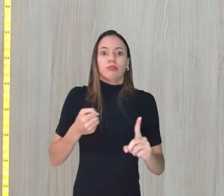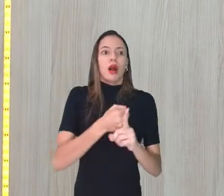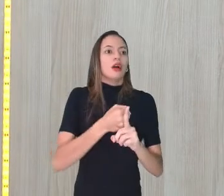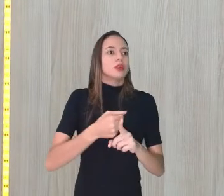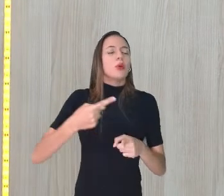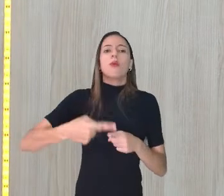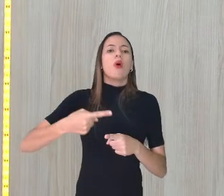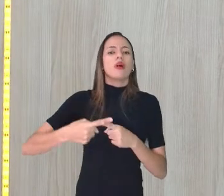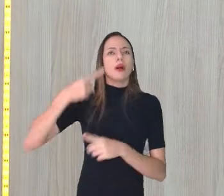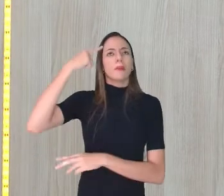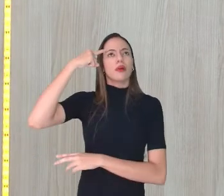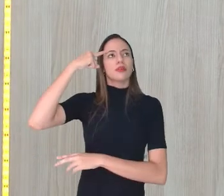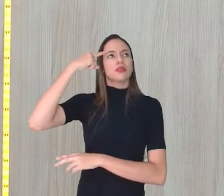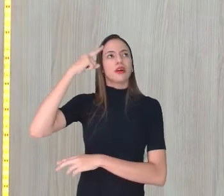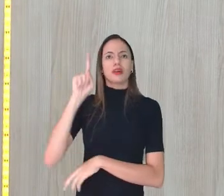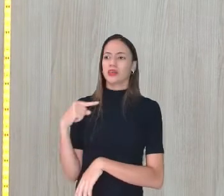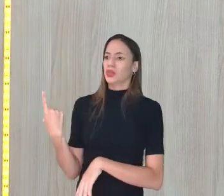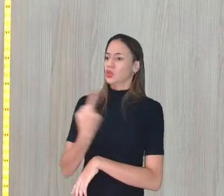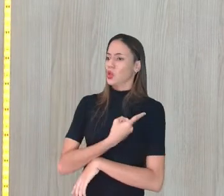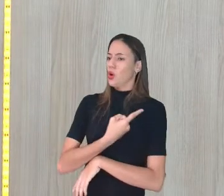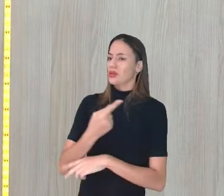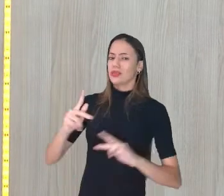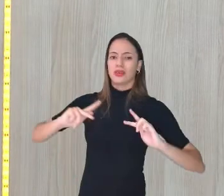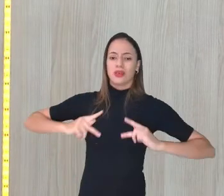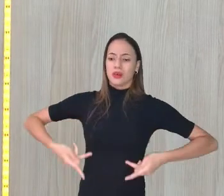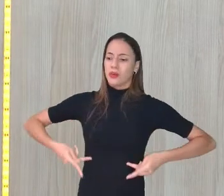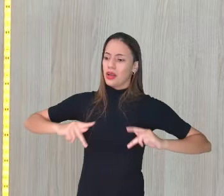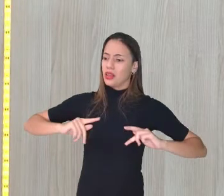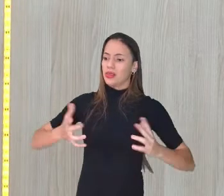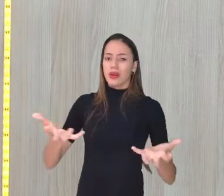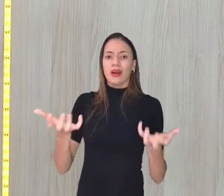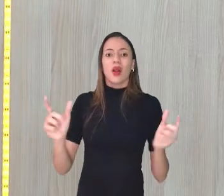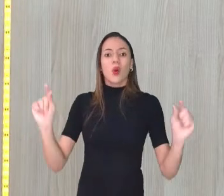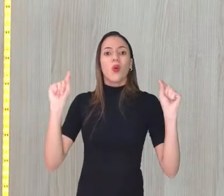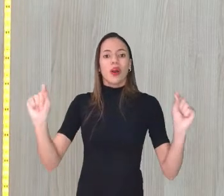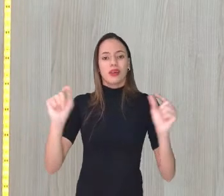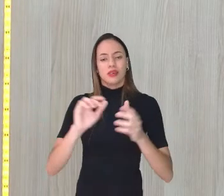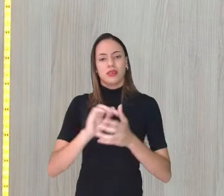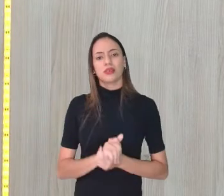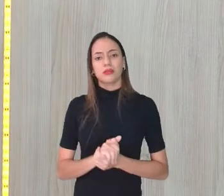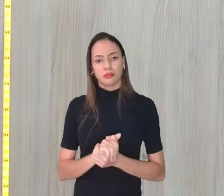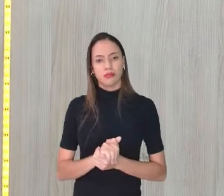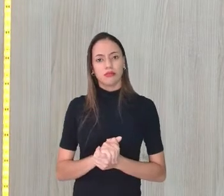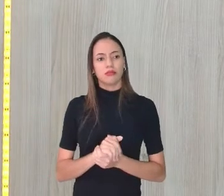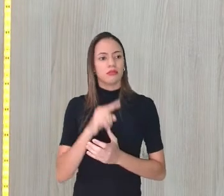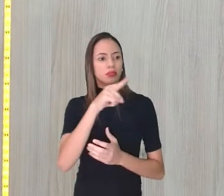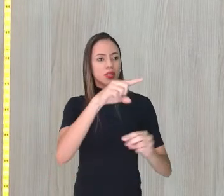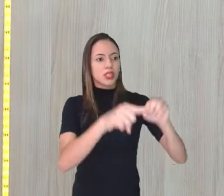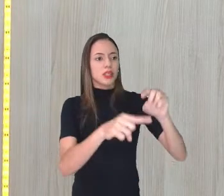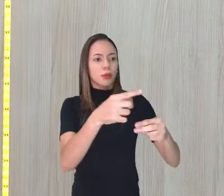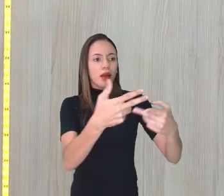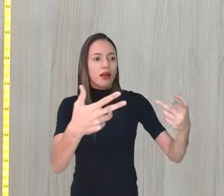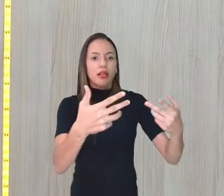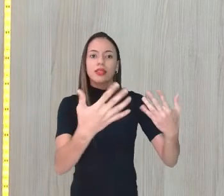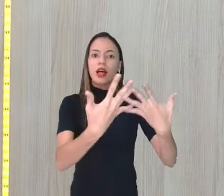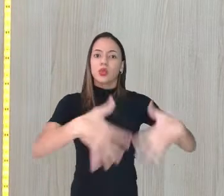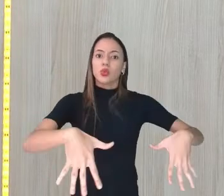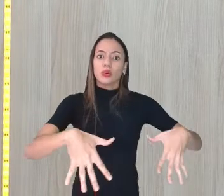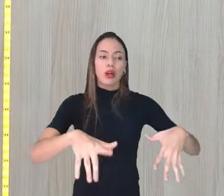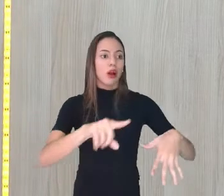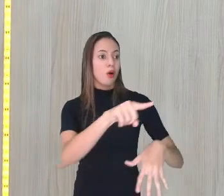levantar e dizer assim, o que é que a gente está querendo fazer, né? Com esse recurso natural que a gente